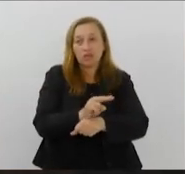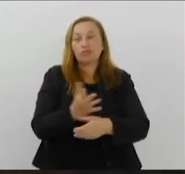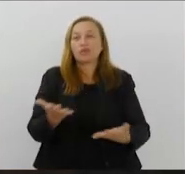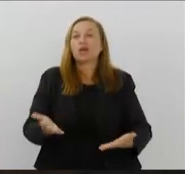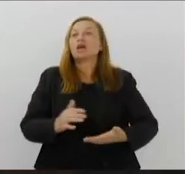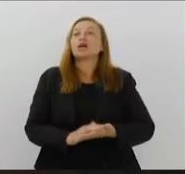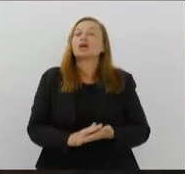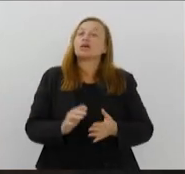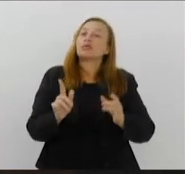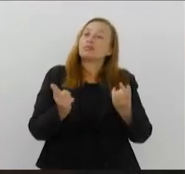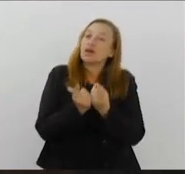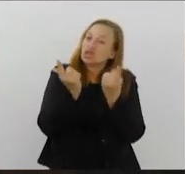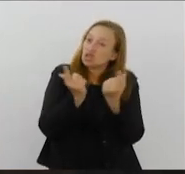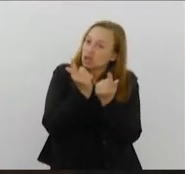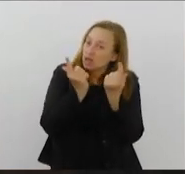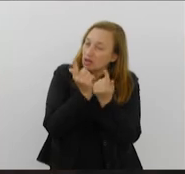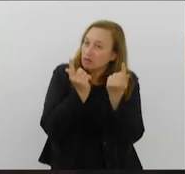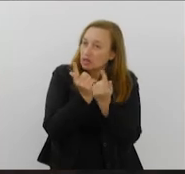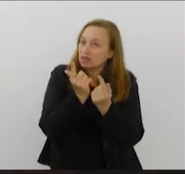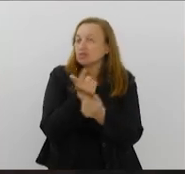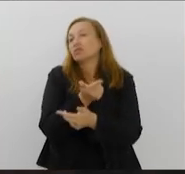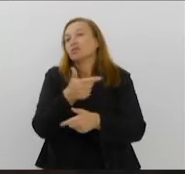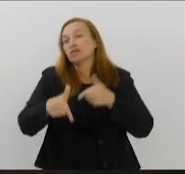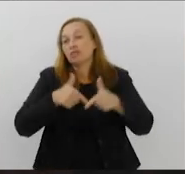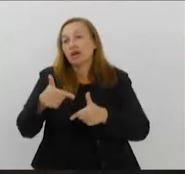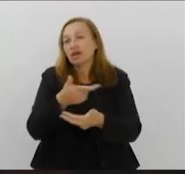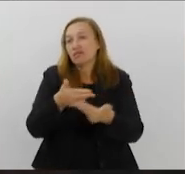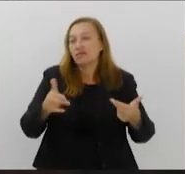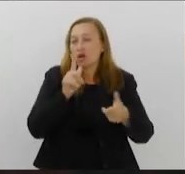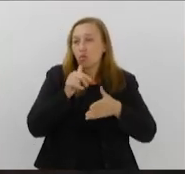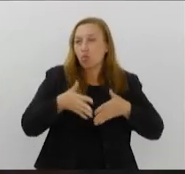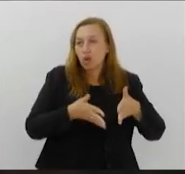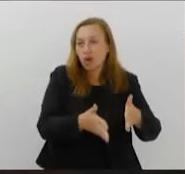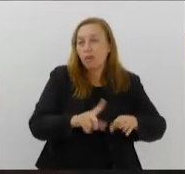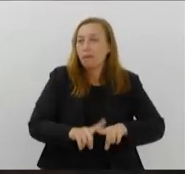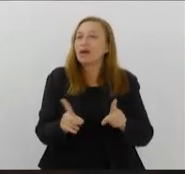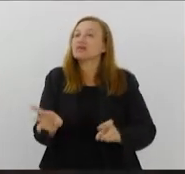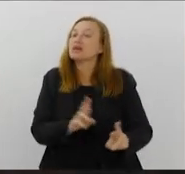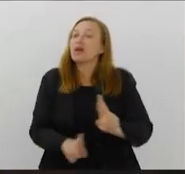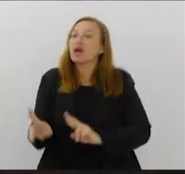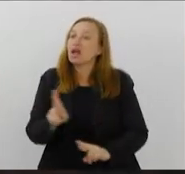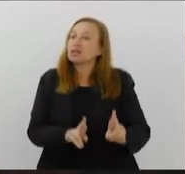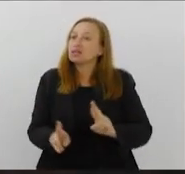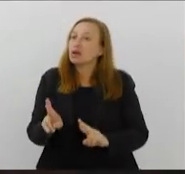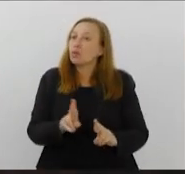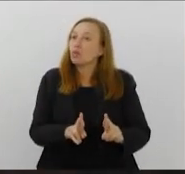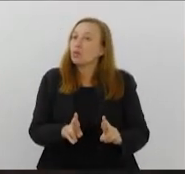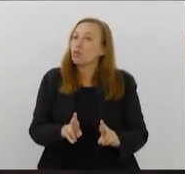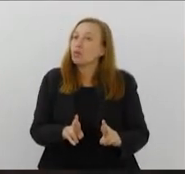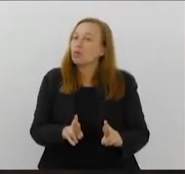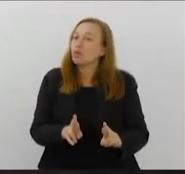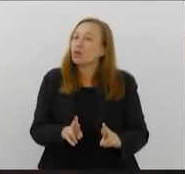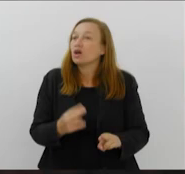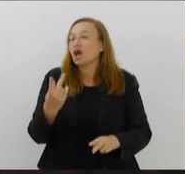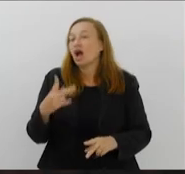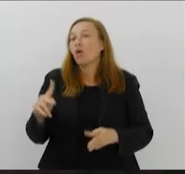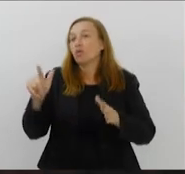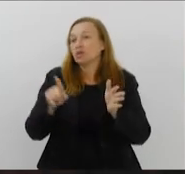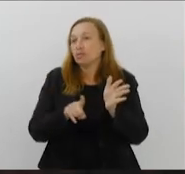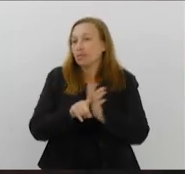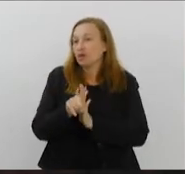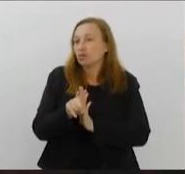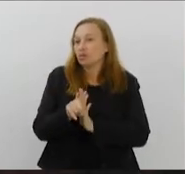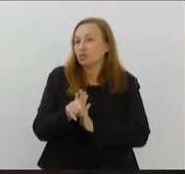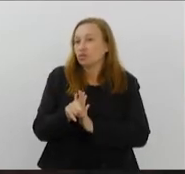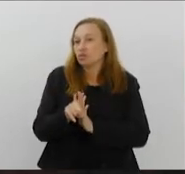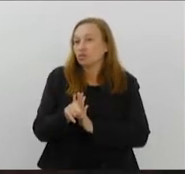esse trabalho em diversos rios. Mas, em relação à sua outra pergunta sobre